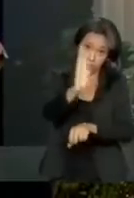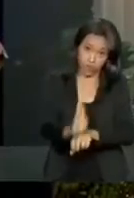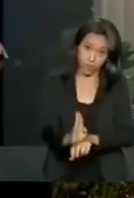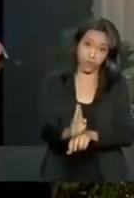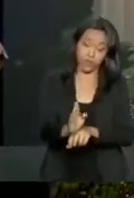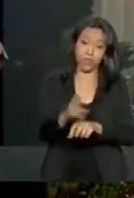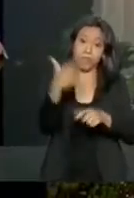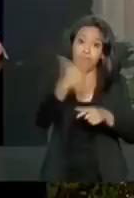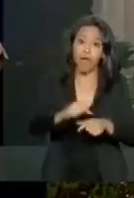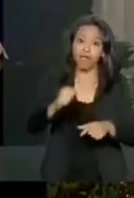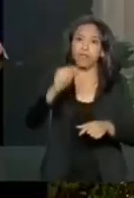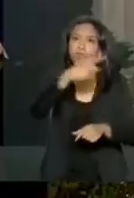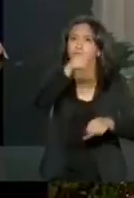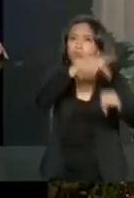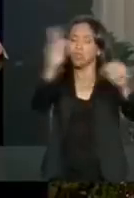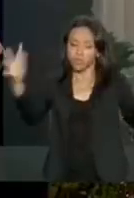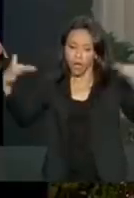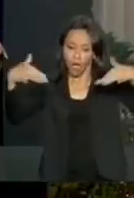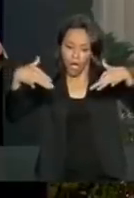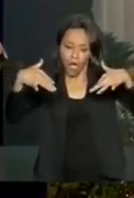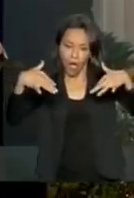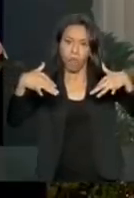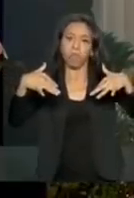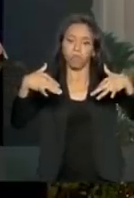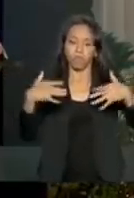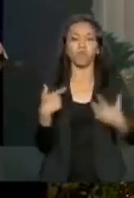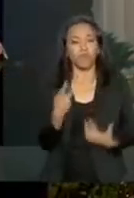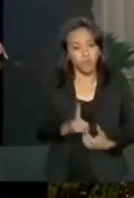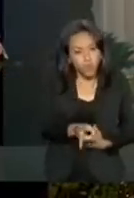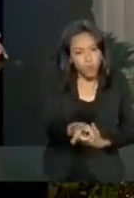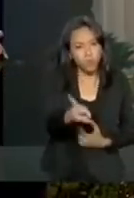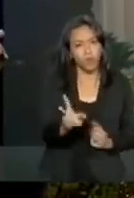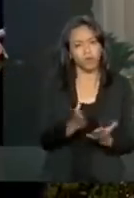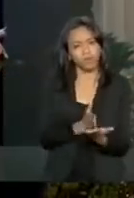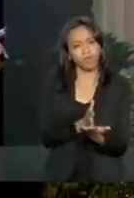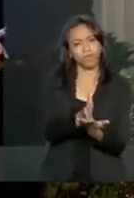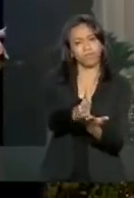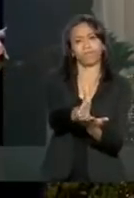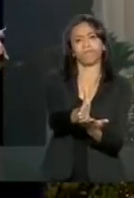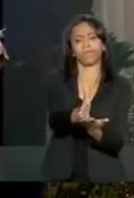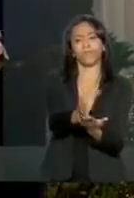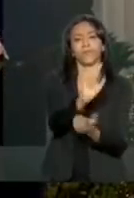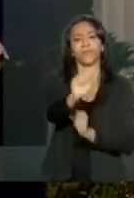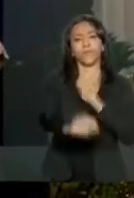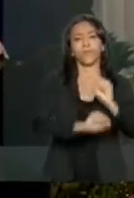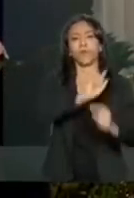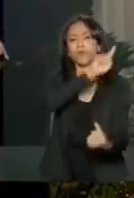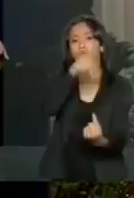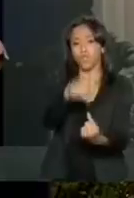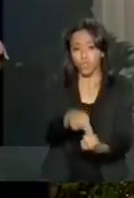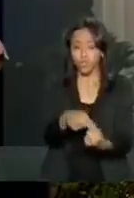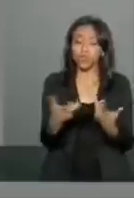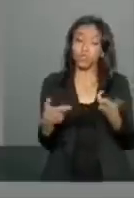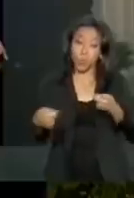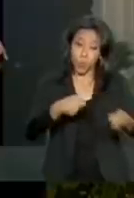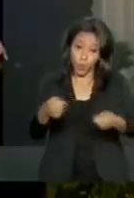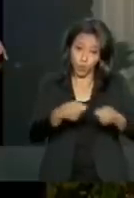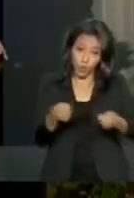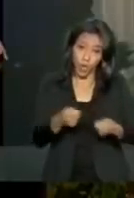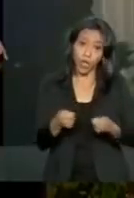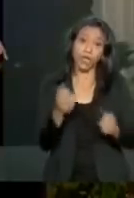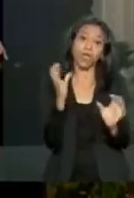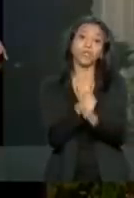atraente. Seguimos firmemente dedicados a equilibrar as contas públicas e